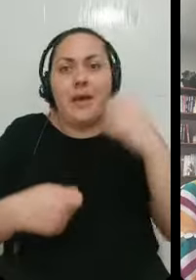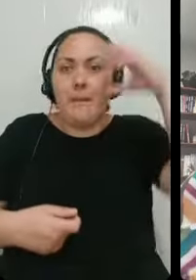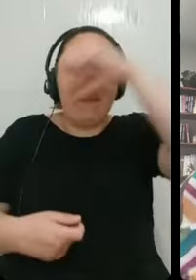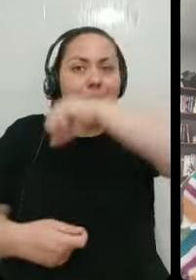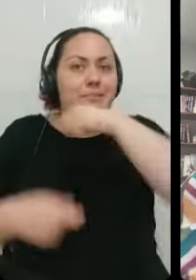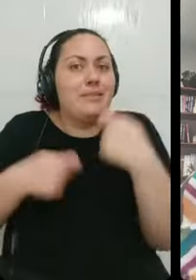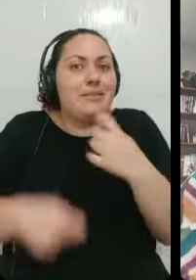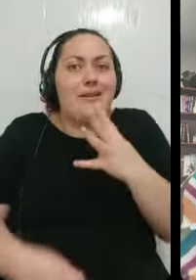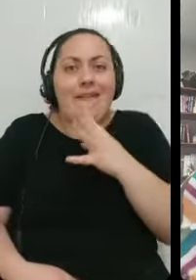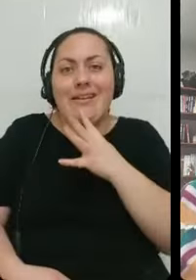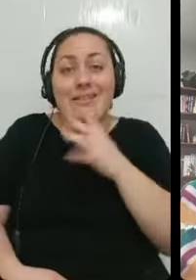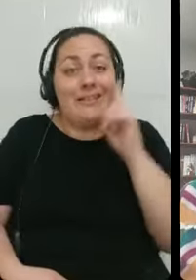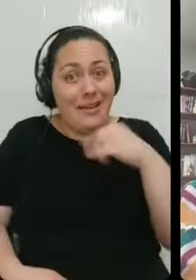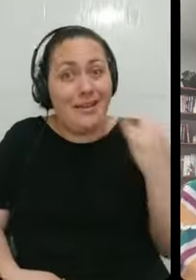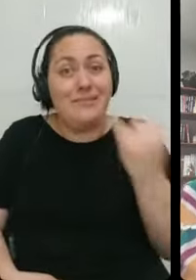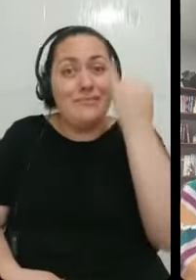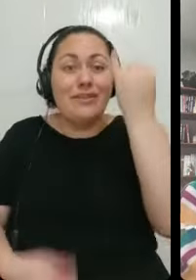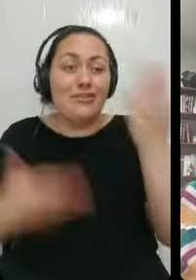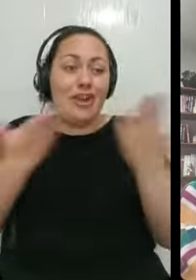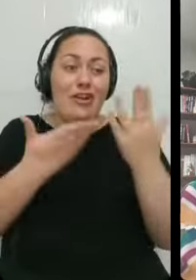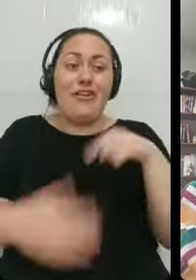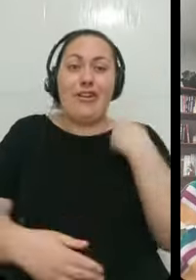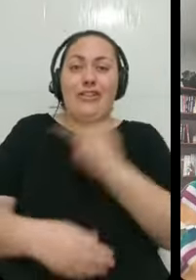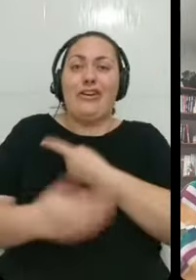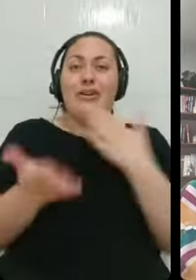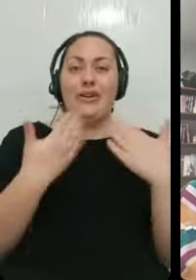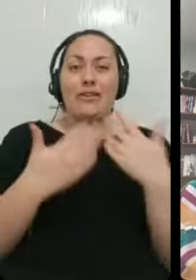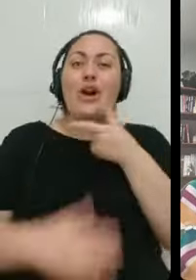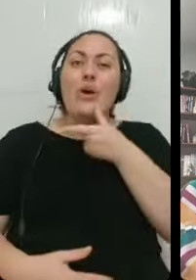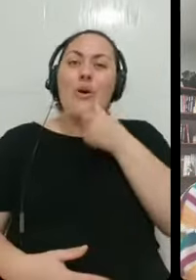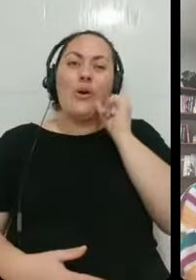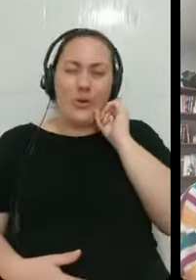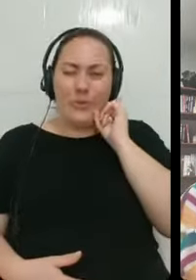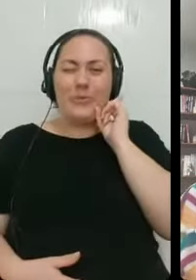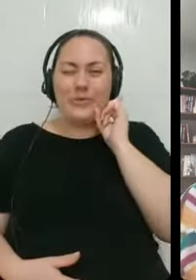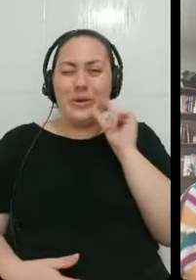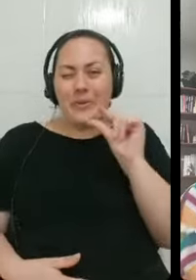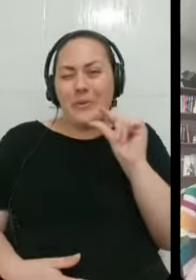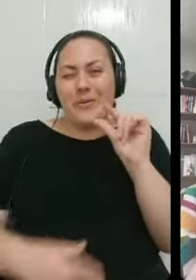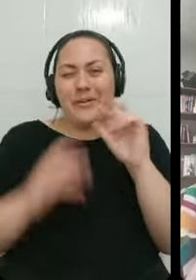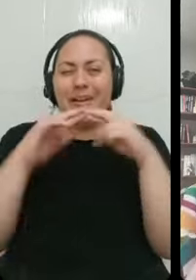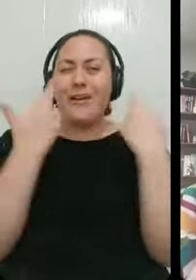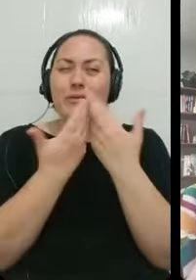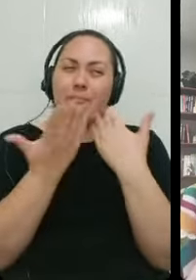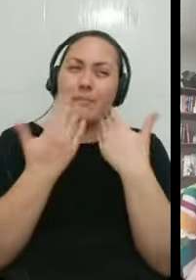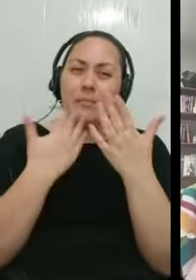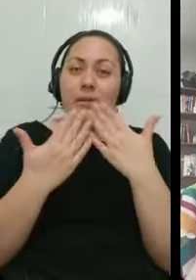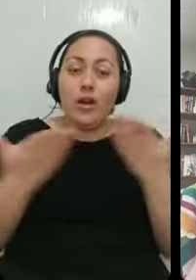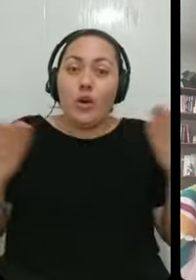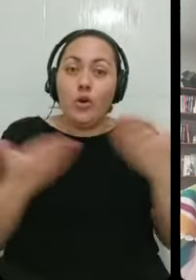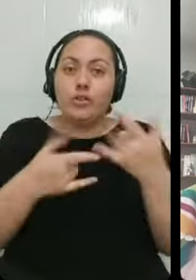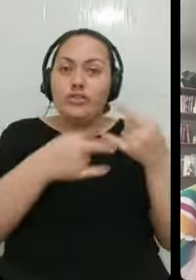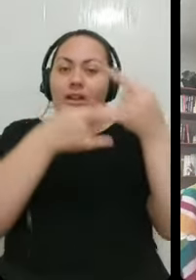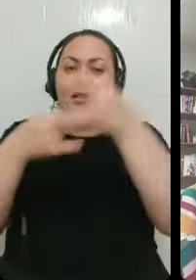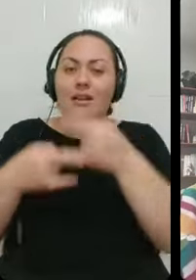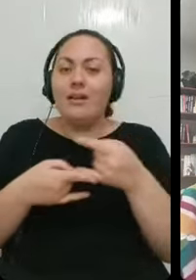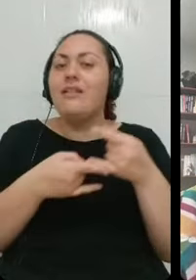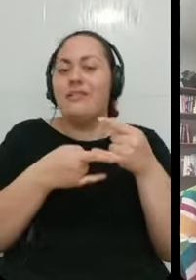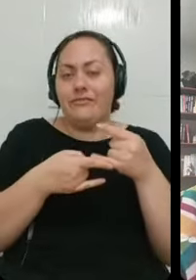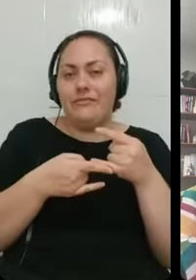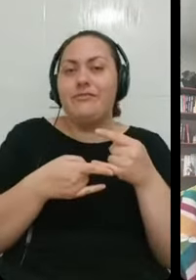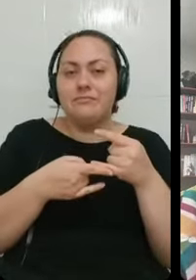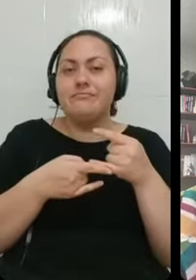acho que está sendo bem importante essa nossa conversa, tanto ontem quando a gente conversou um pouco, quanto, né, hoje, de poder